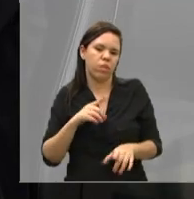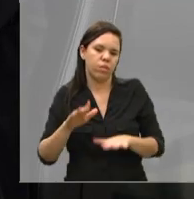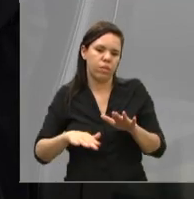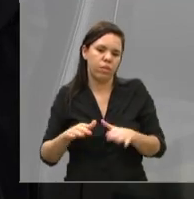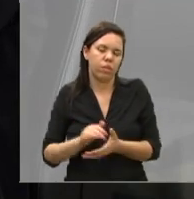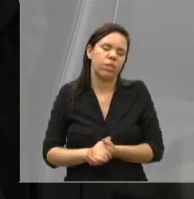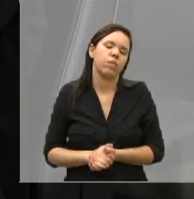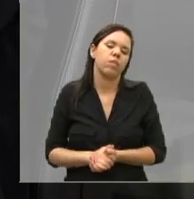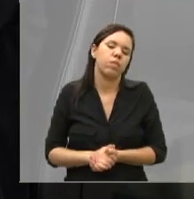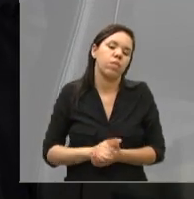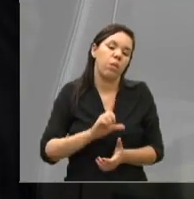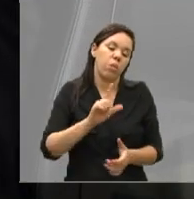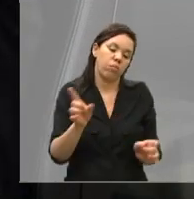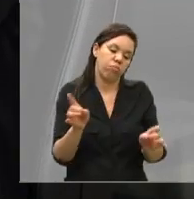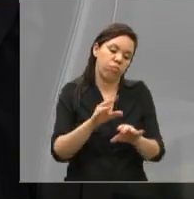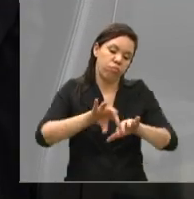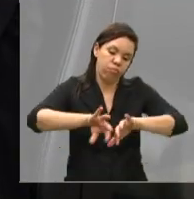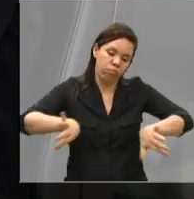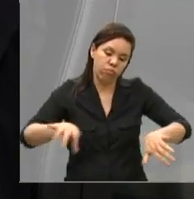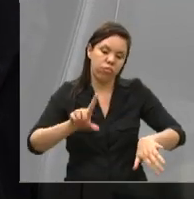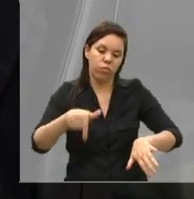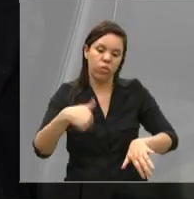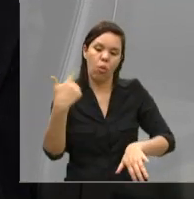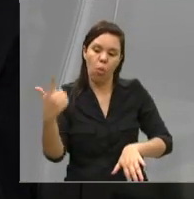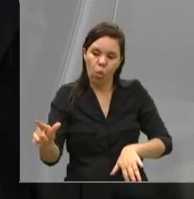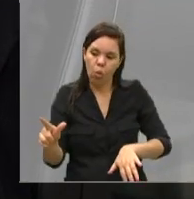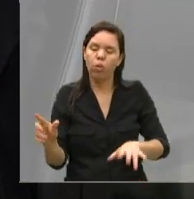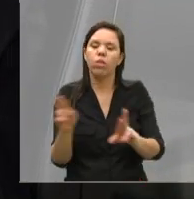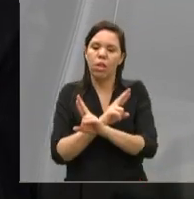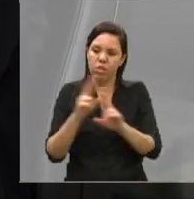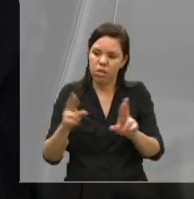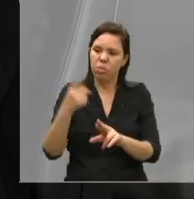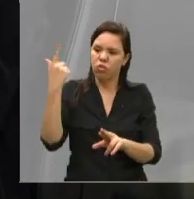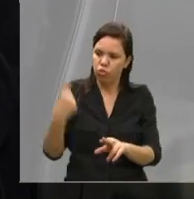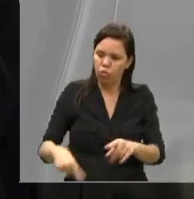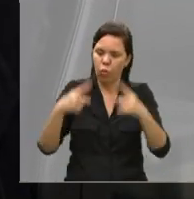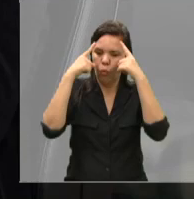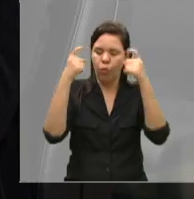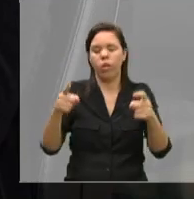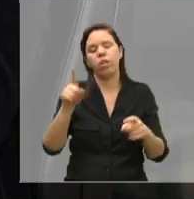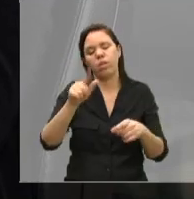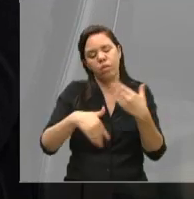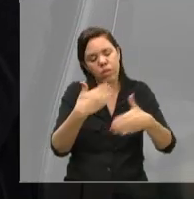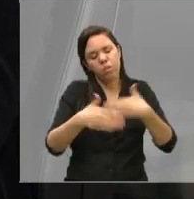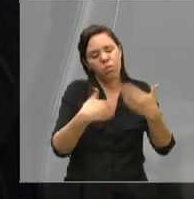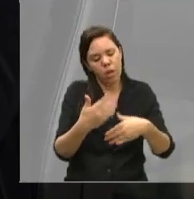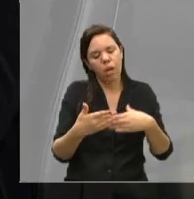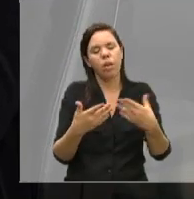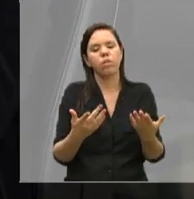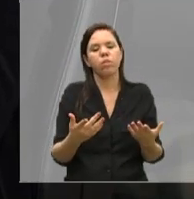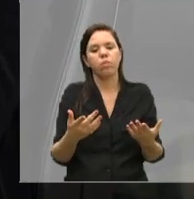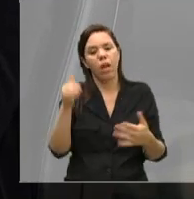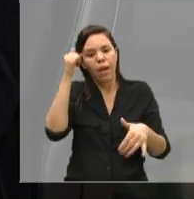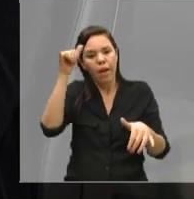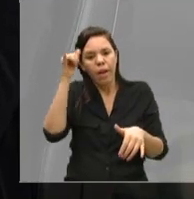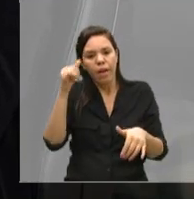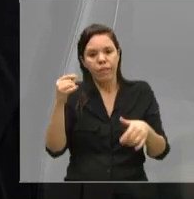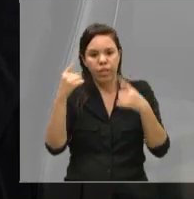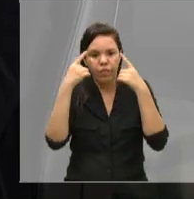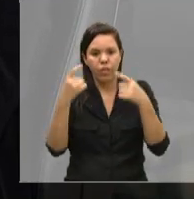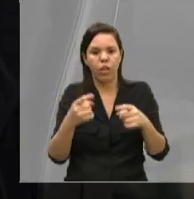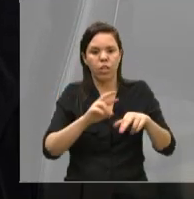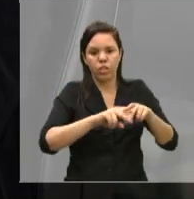desfaça, provavelmente vai ter um outro relacionamento abusivo. Então, isso faz parte do processo de prevenção da violência de gênero.